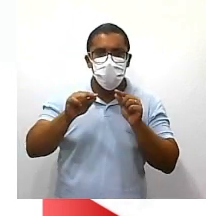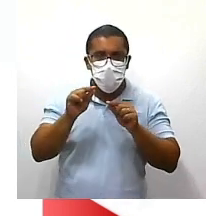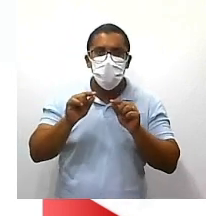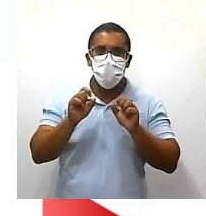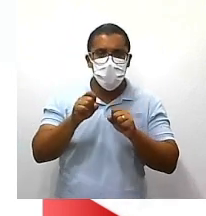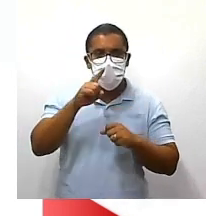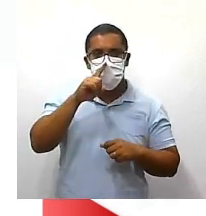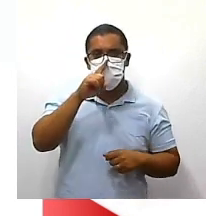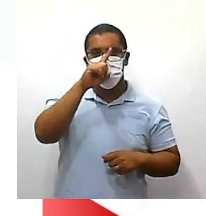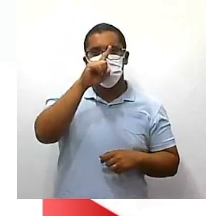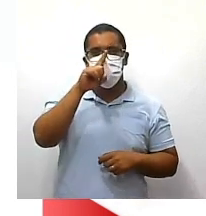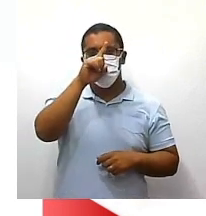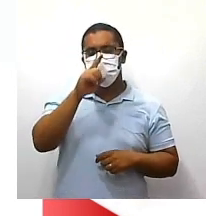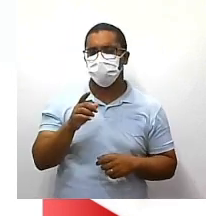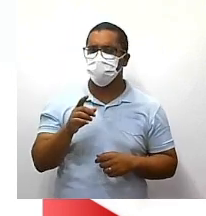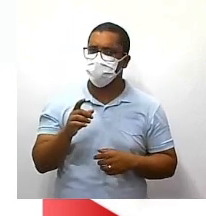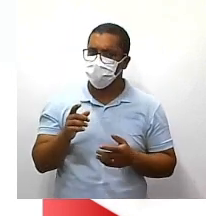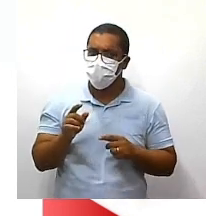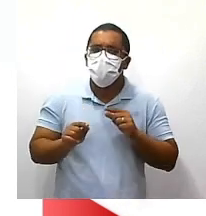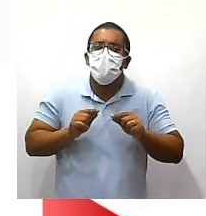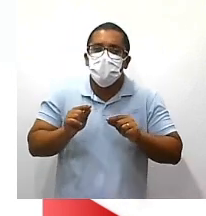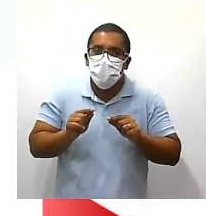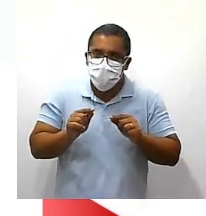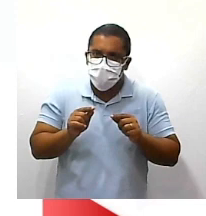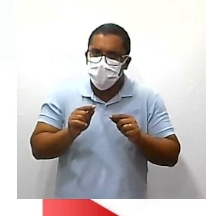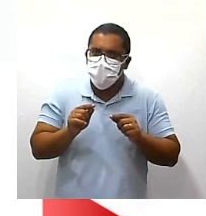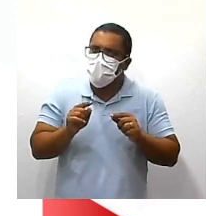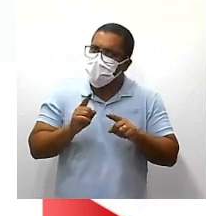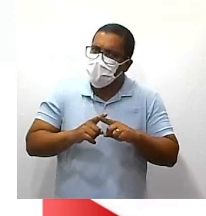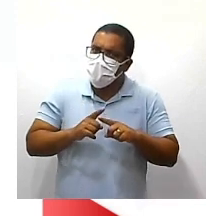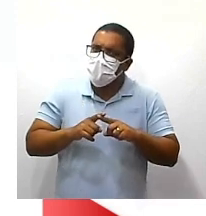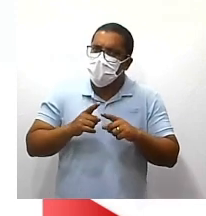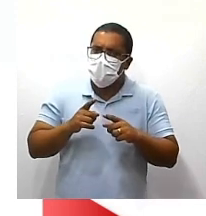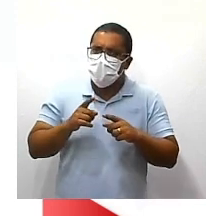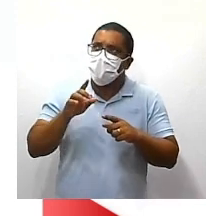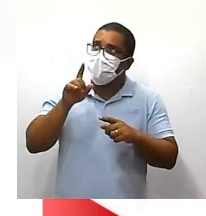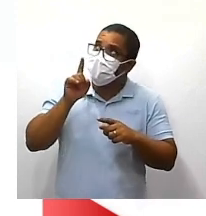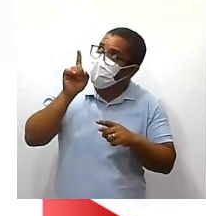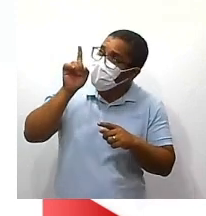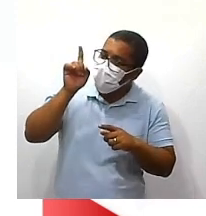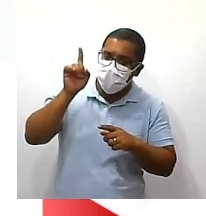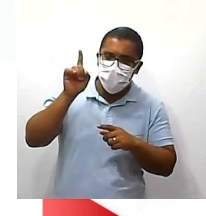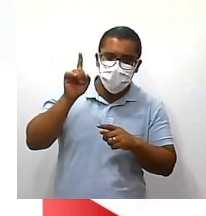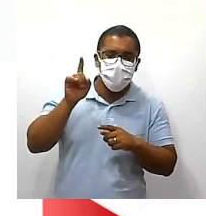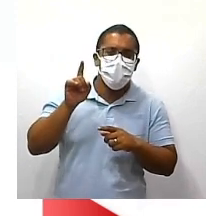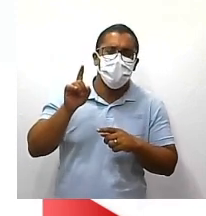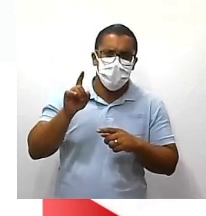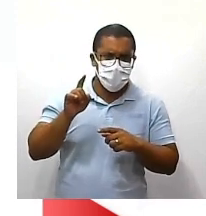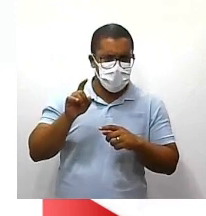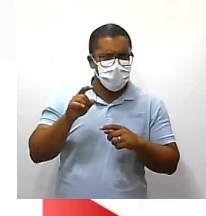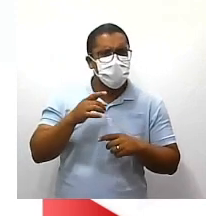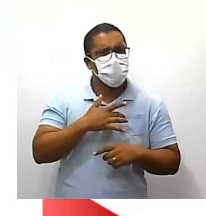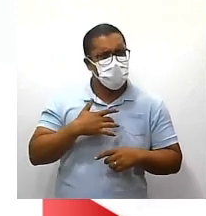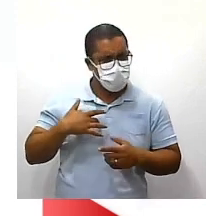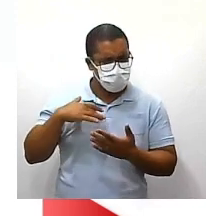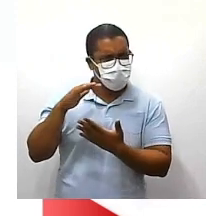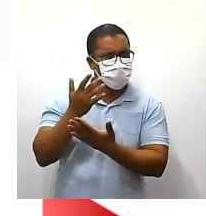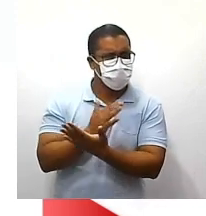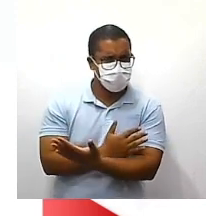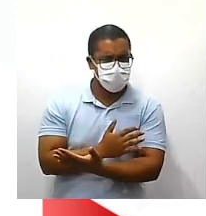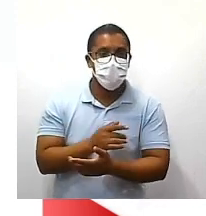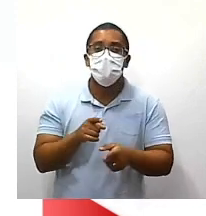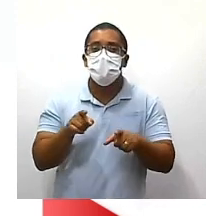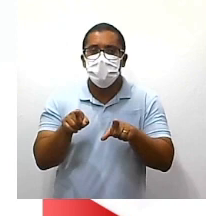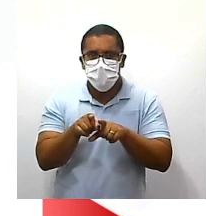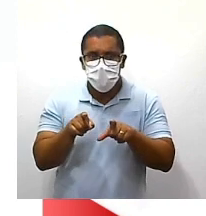desse consumo, já que essas substâncias elas podem ser prejudicial à saúde e também pode